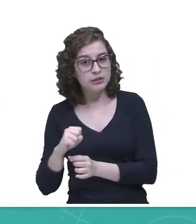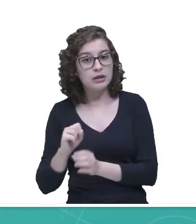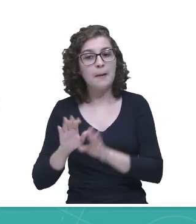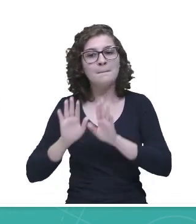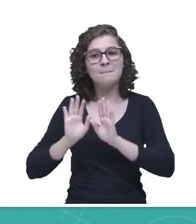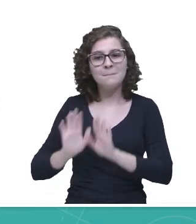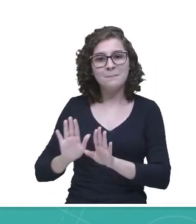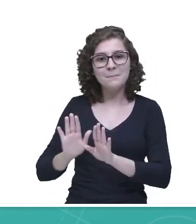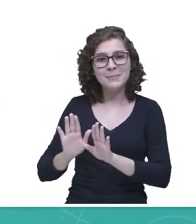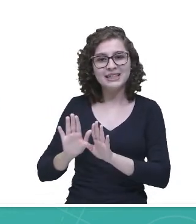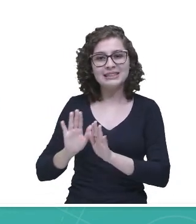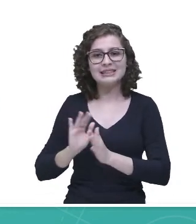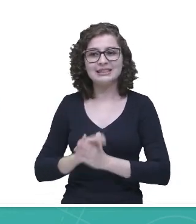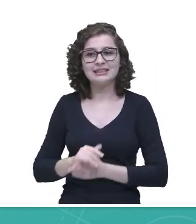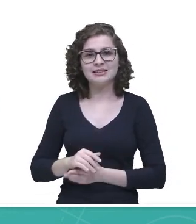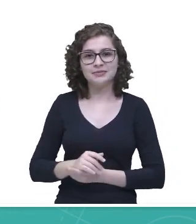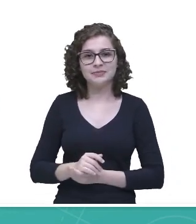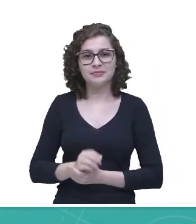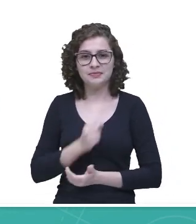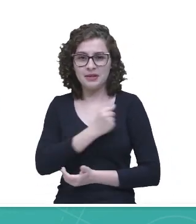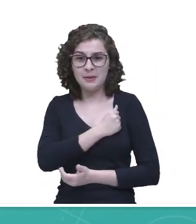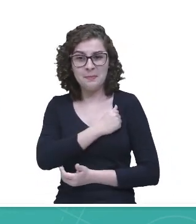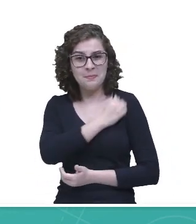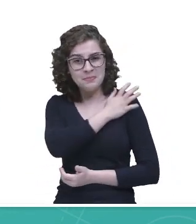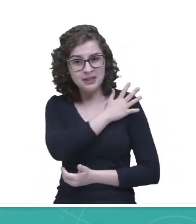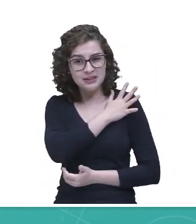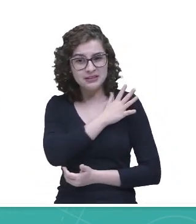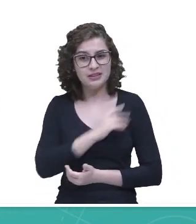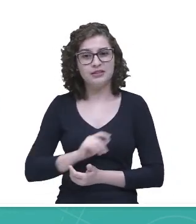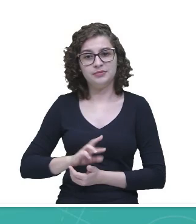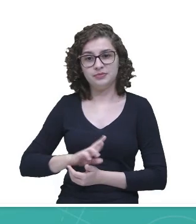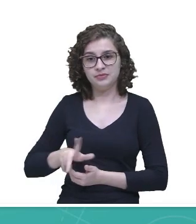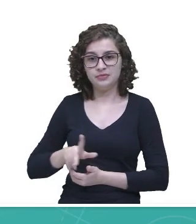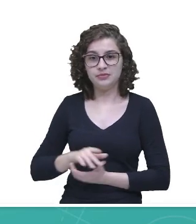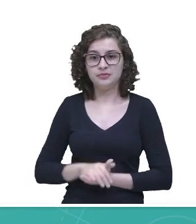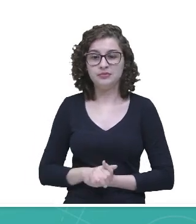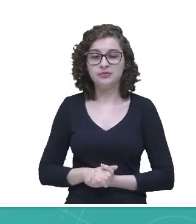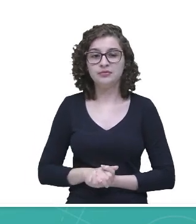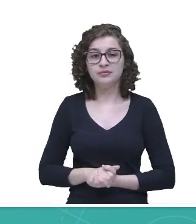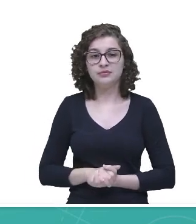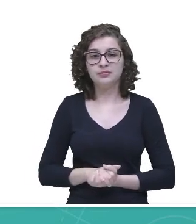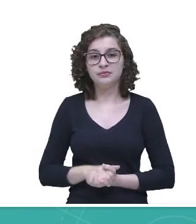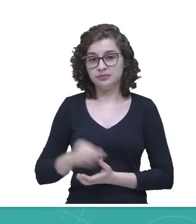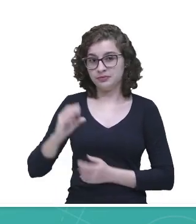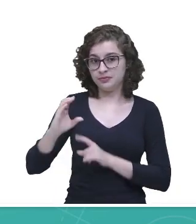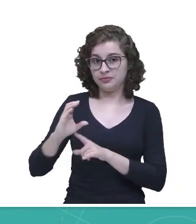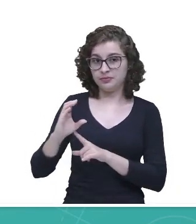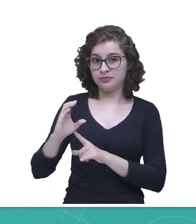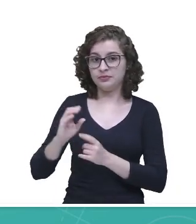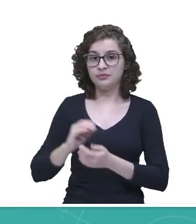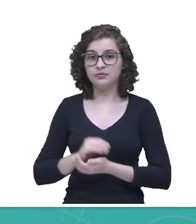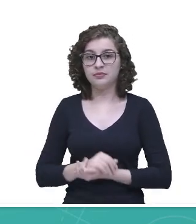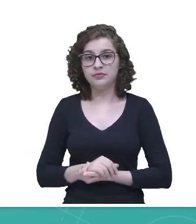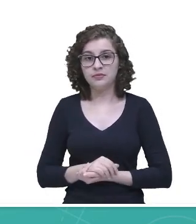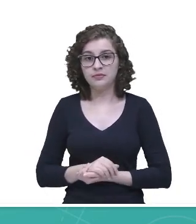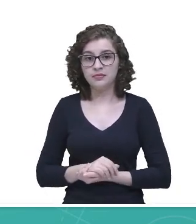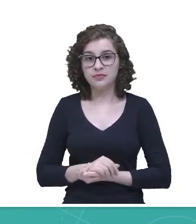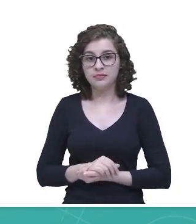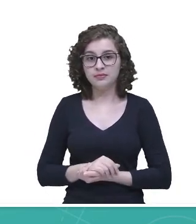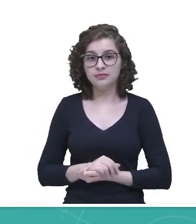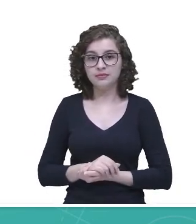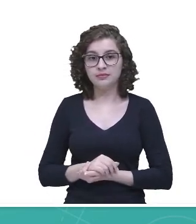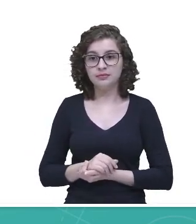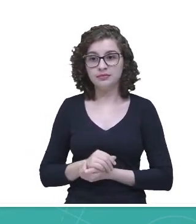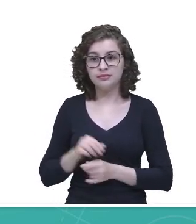feudal, porém, a nossa frase não se refere a essa estrutura, certo? C, cavaleiros, camponeses e escravos. Os